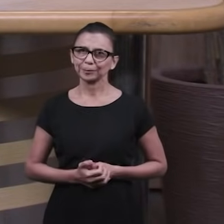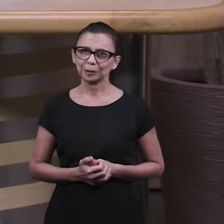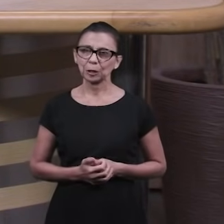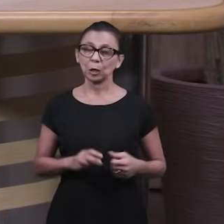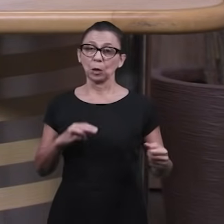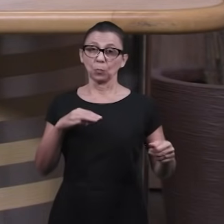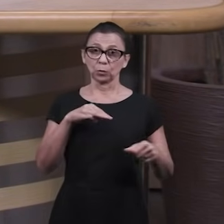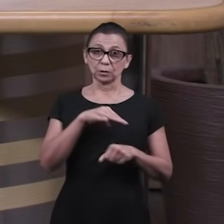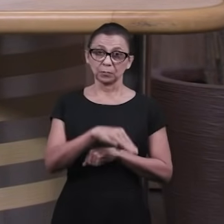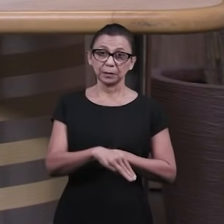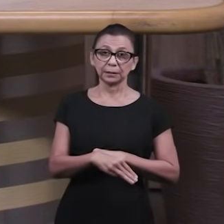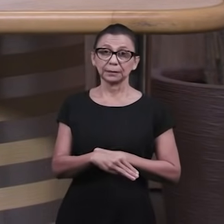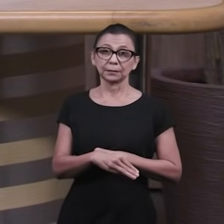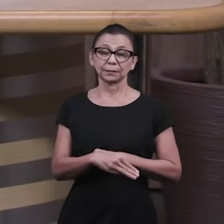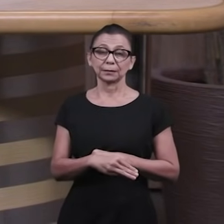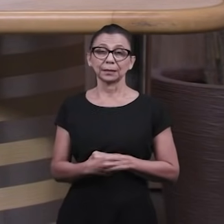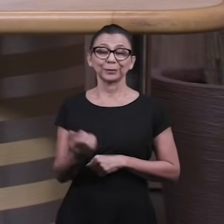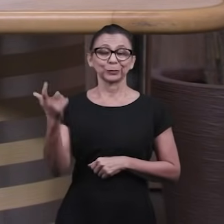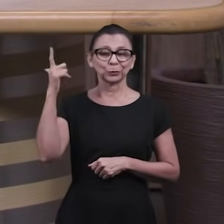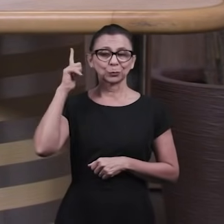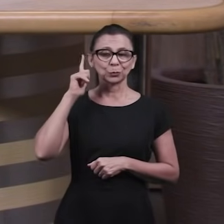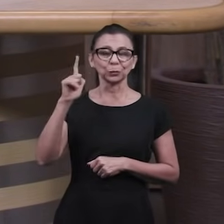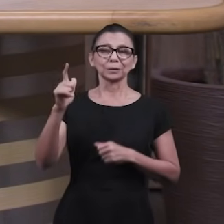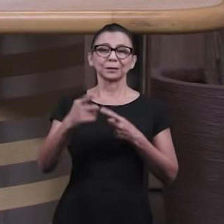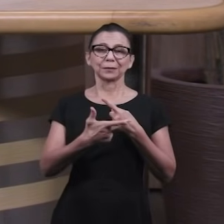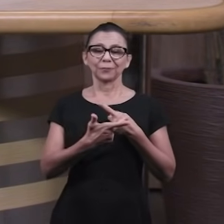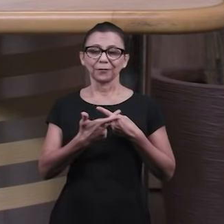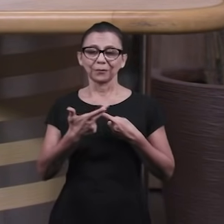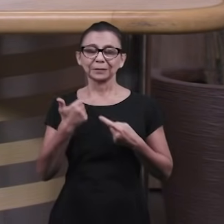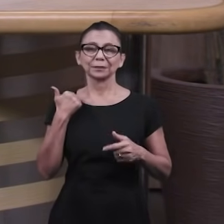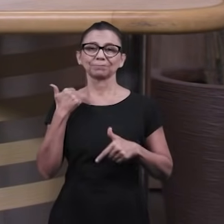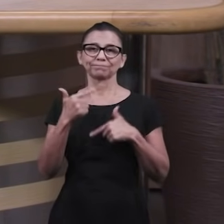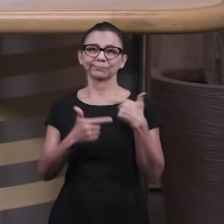superar as batalhas e as lutas que estavam travadas.